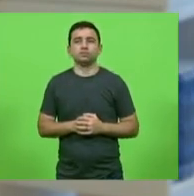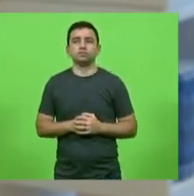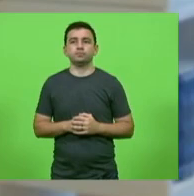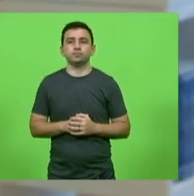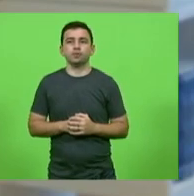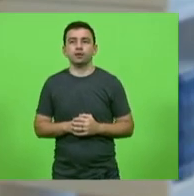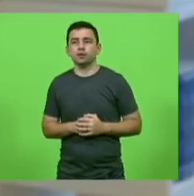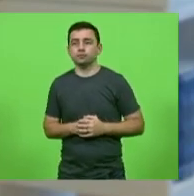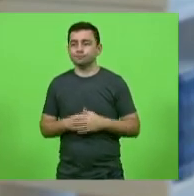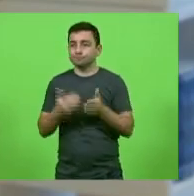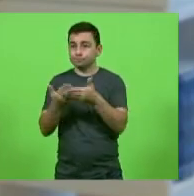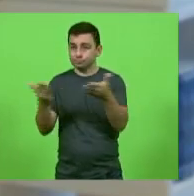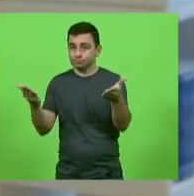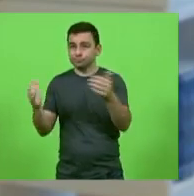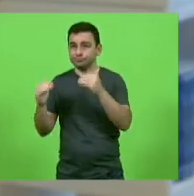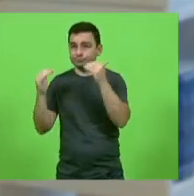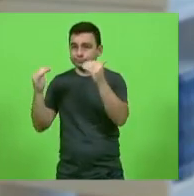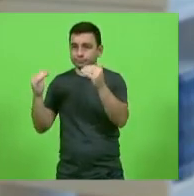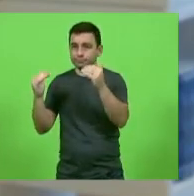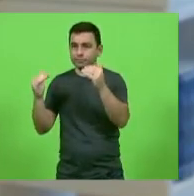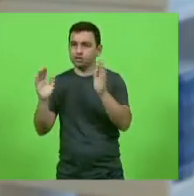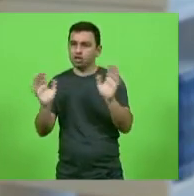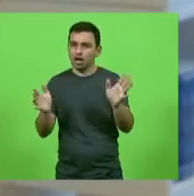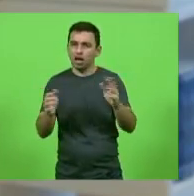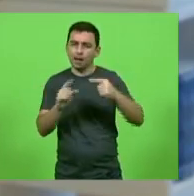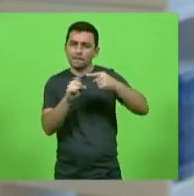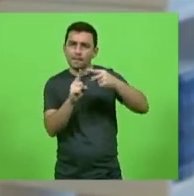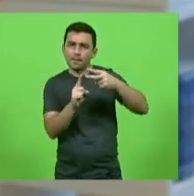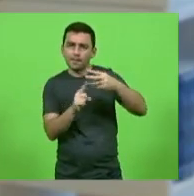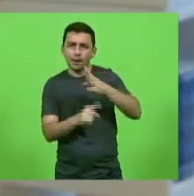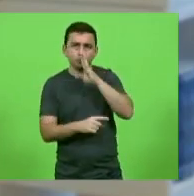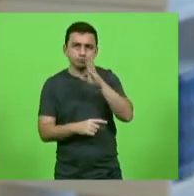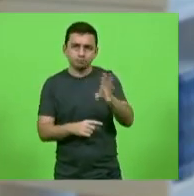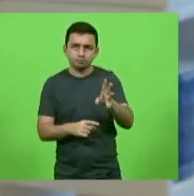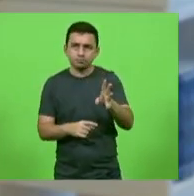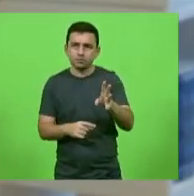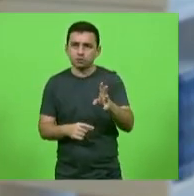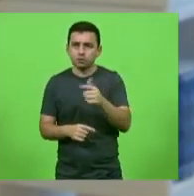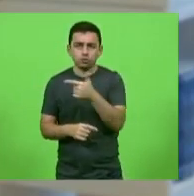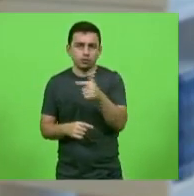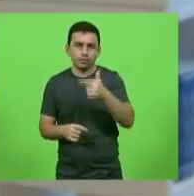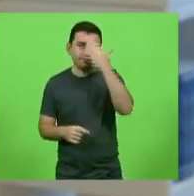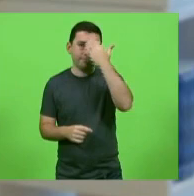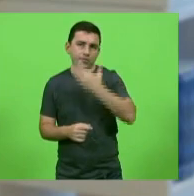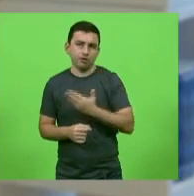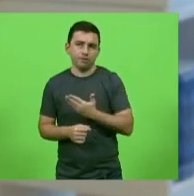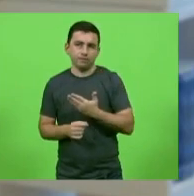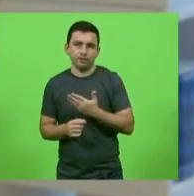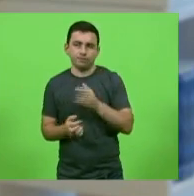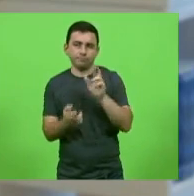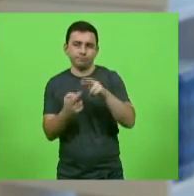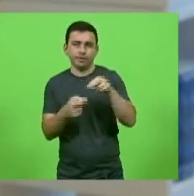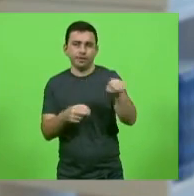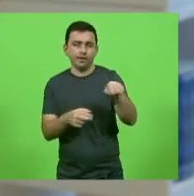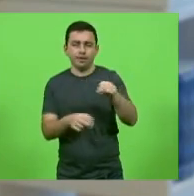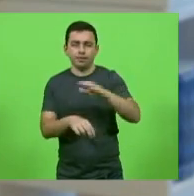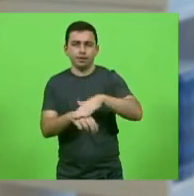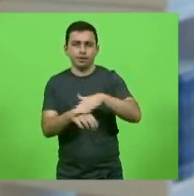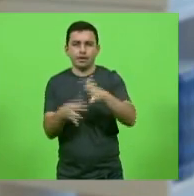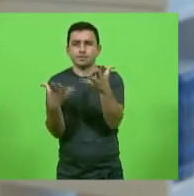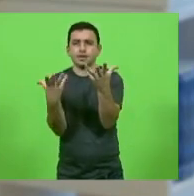Excelências, os fatos imputados contra o governador do Estado não estão lastreados em prova apta a referendar a admissibilidade da denúncia por